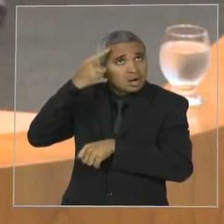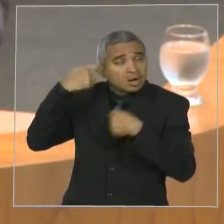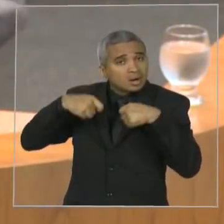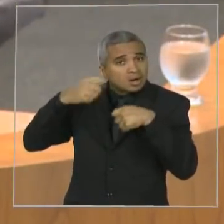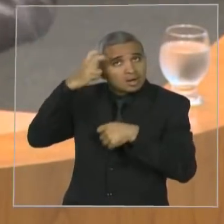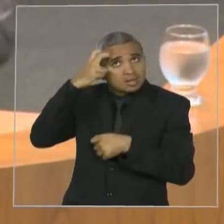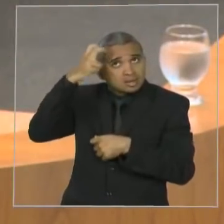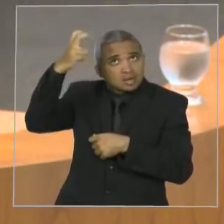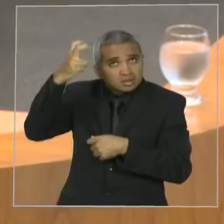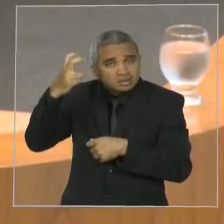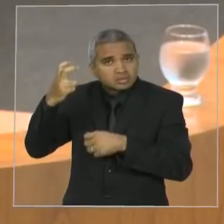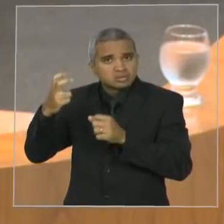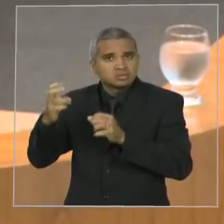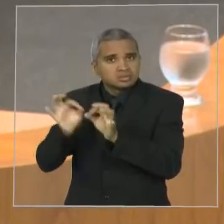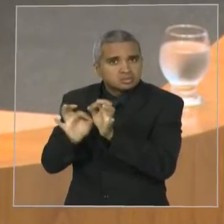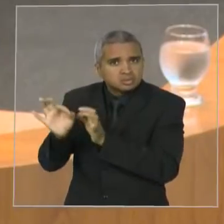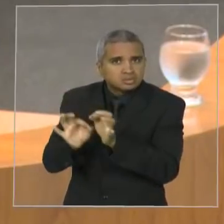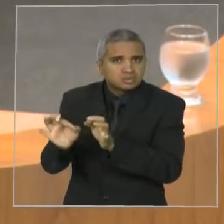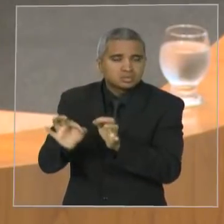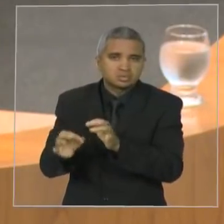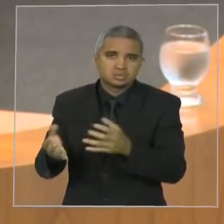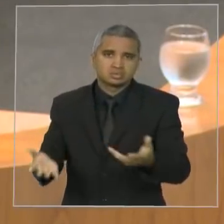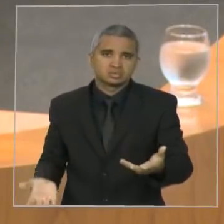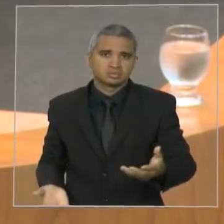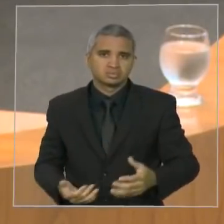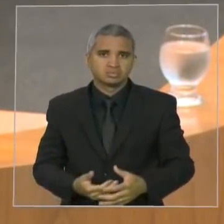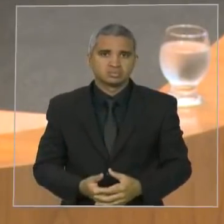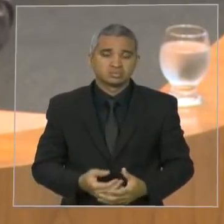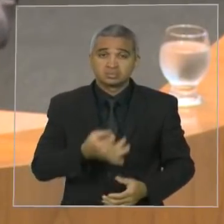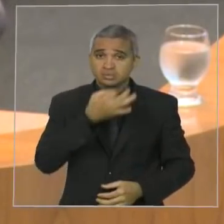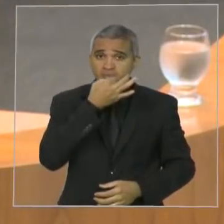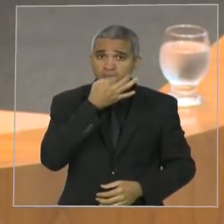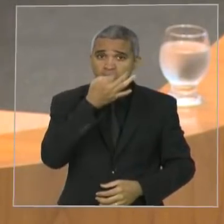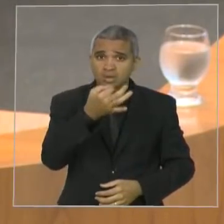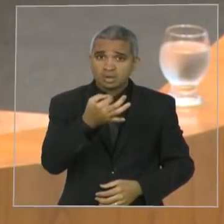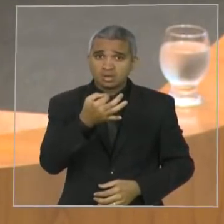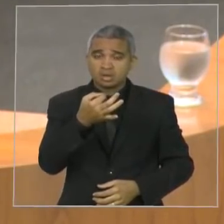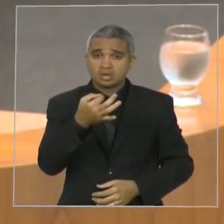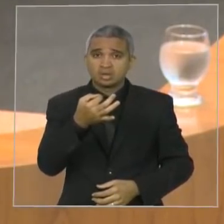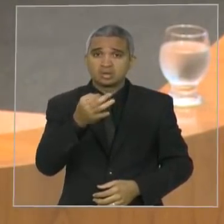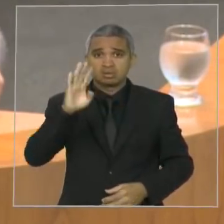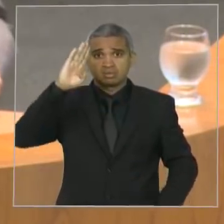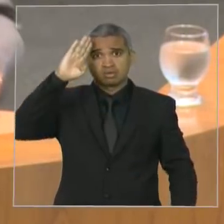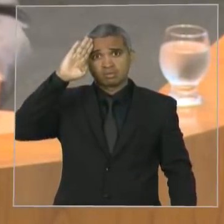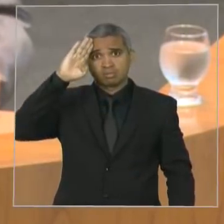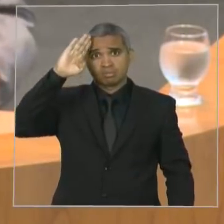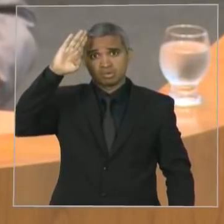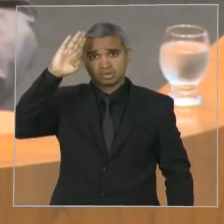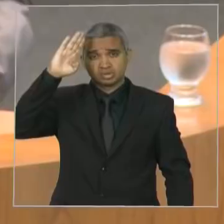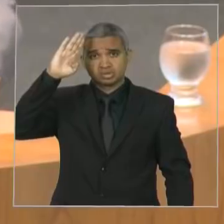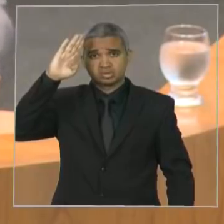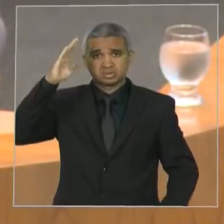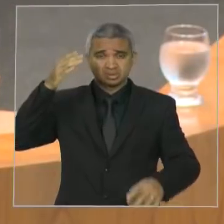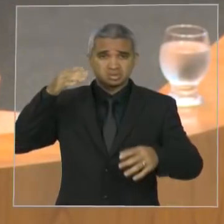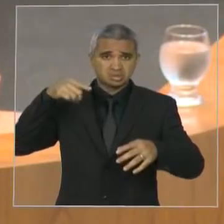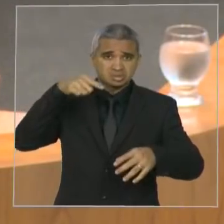que fica? A Constituição diz que a casa é o alívio inviolável do